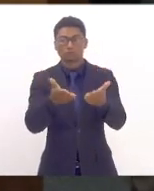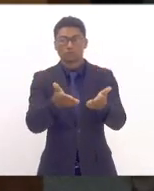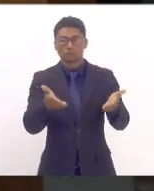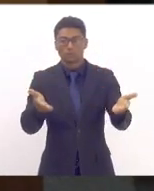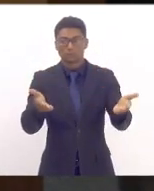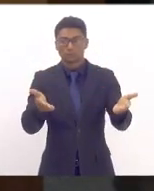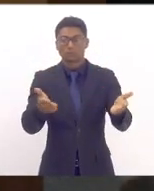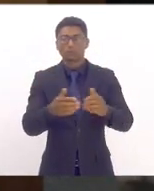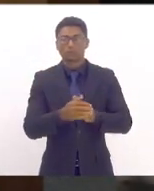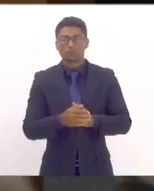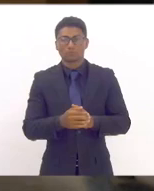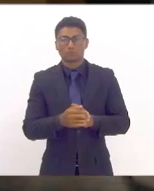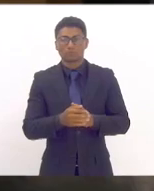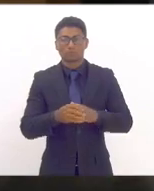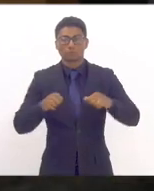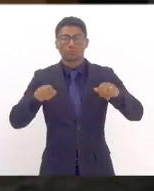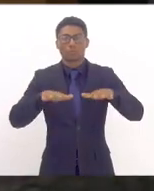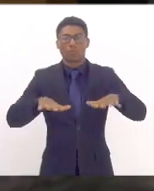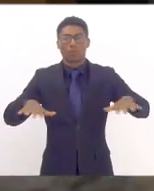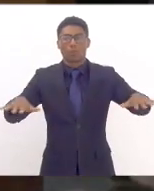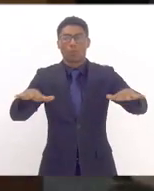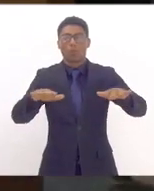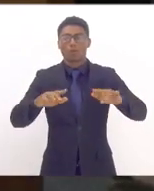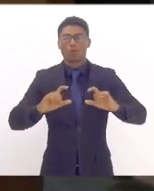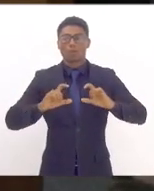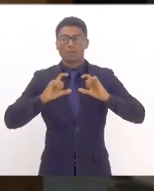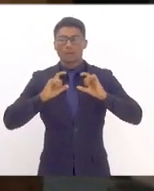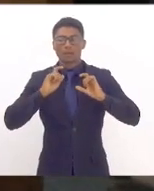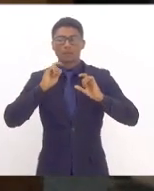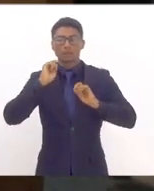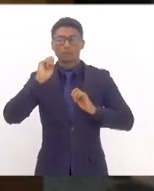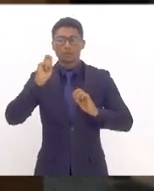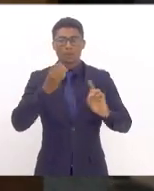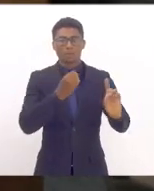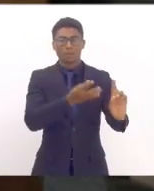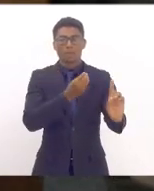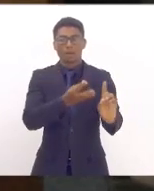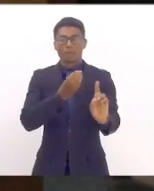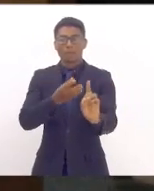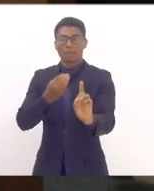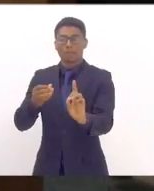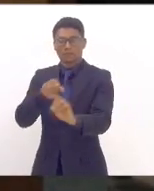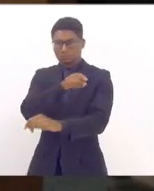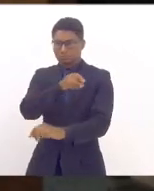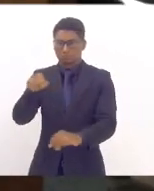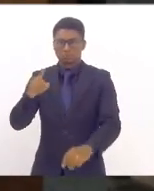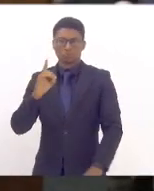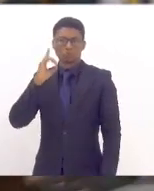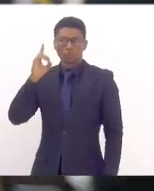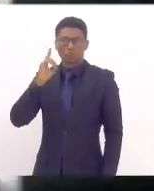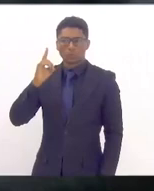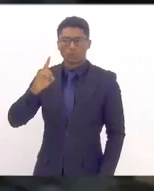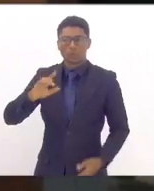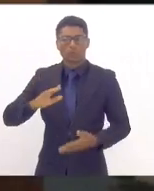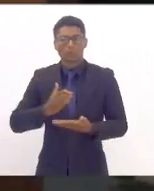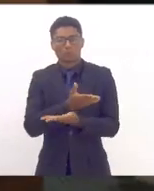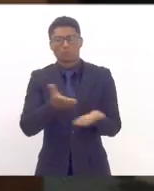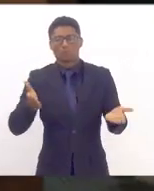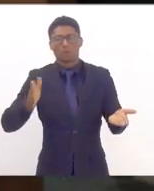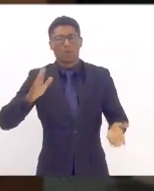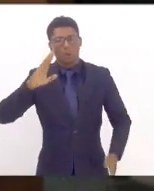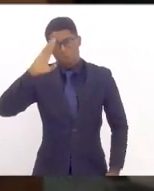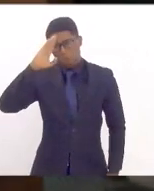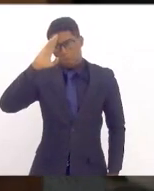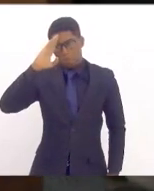contemplados com medalhas sejam parlamentares sejam autoridades militares